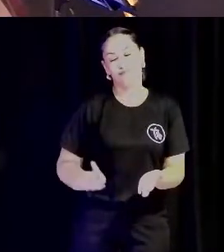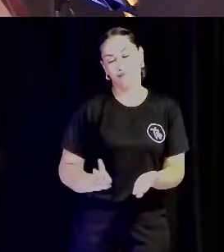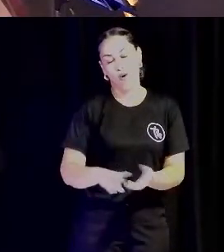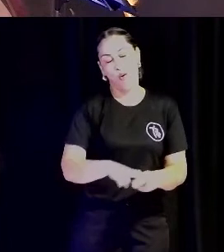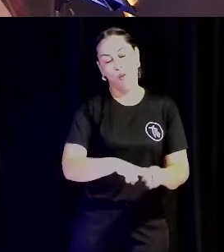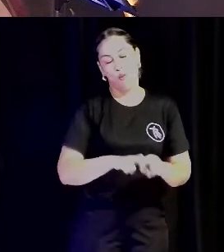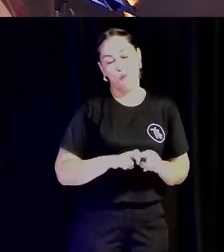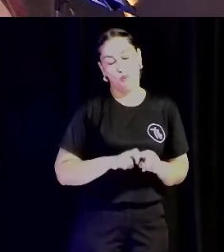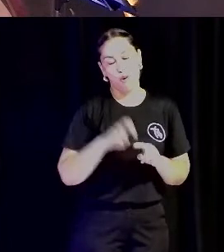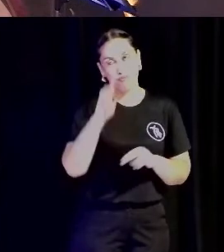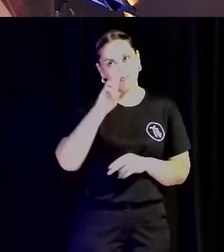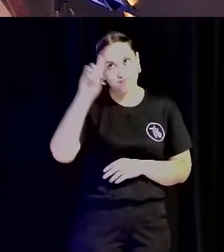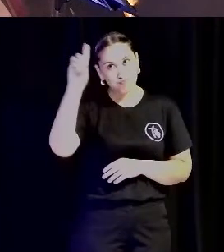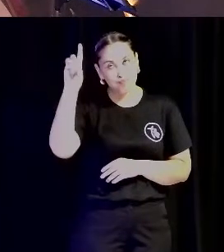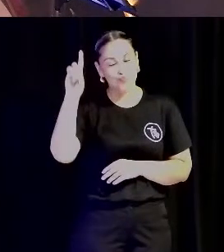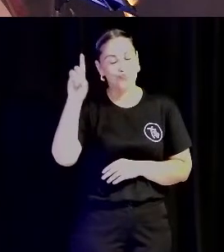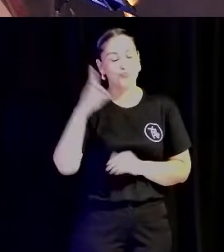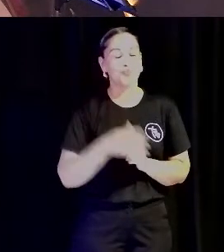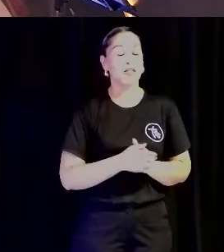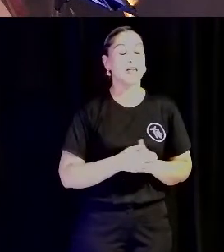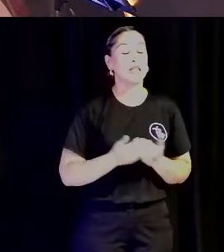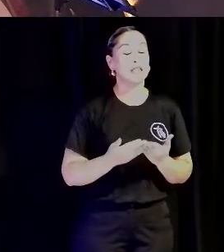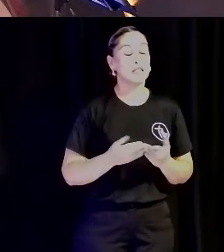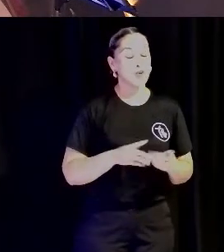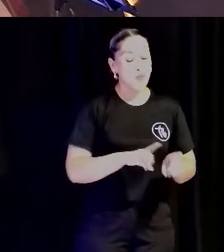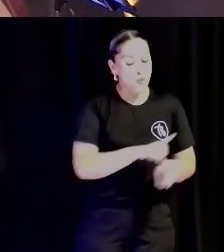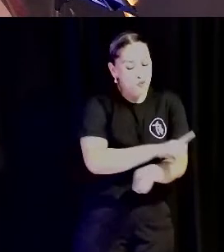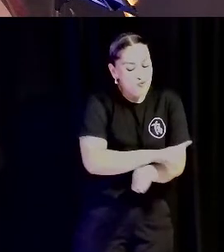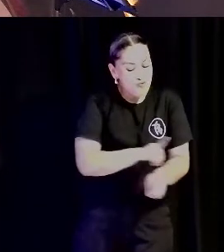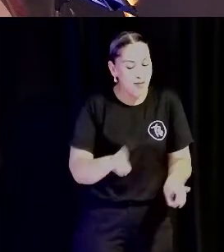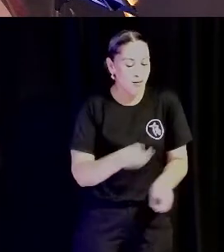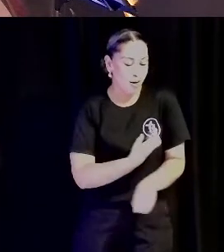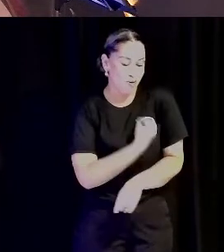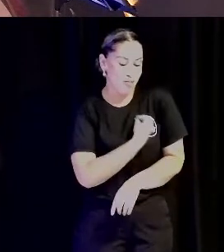É no deserto da vida que nós somos forjados.